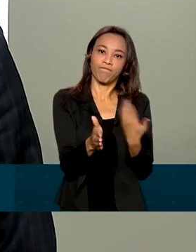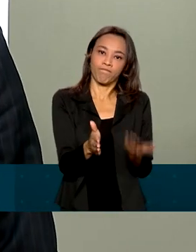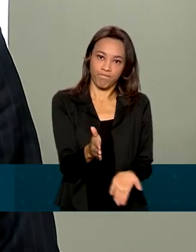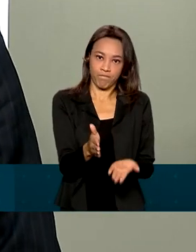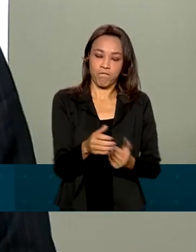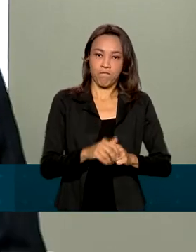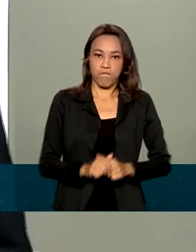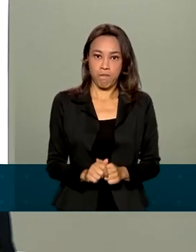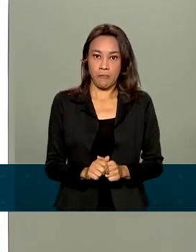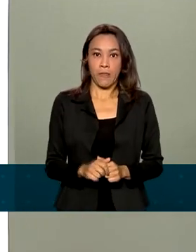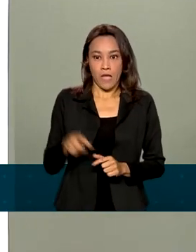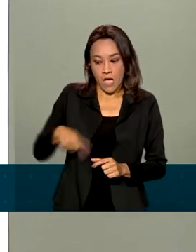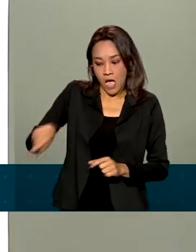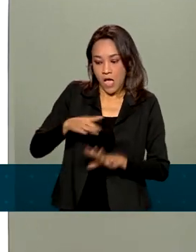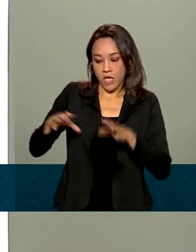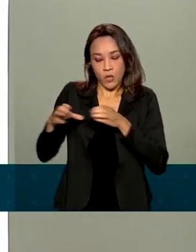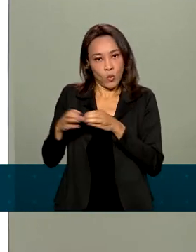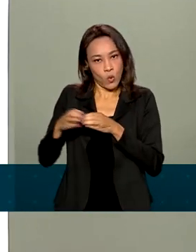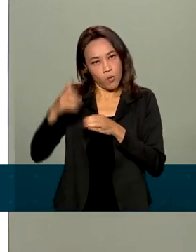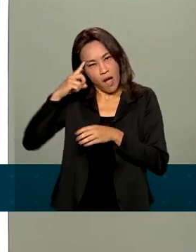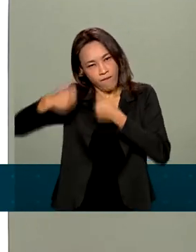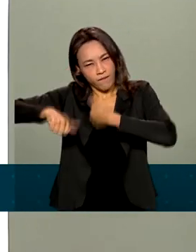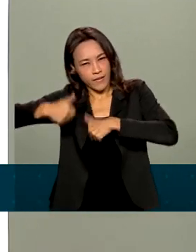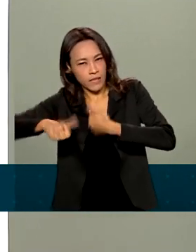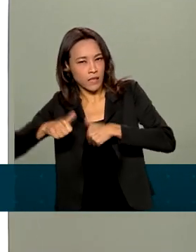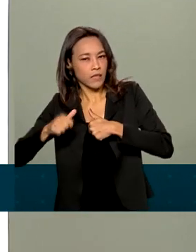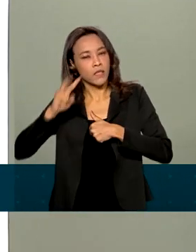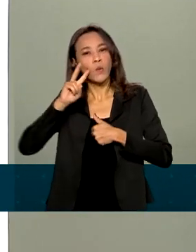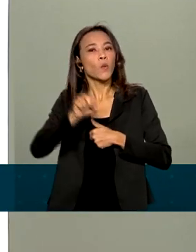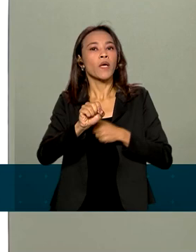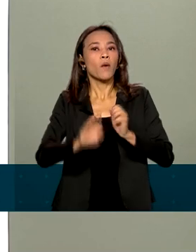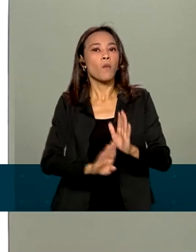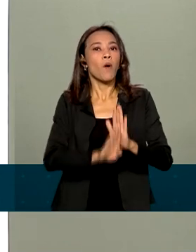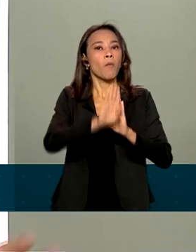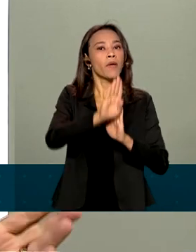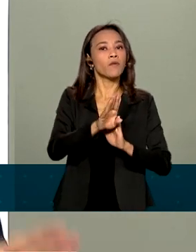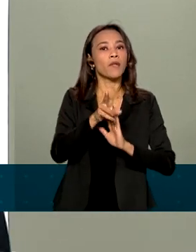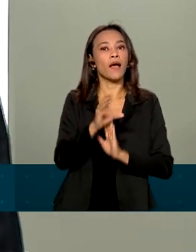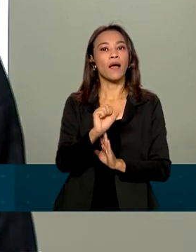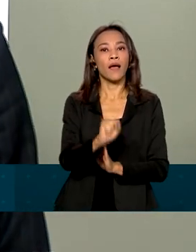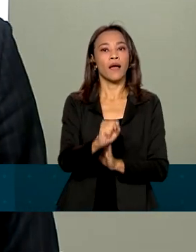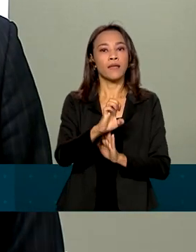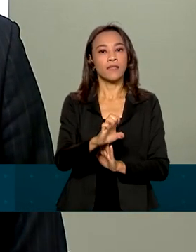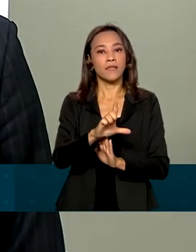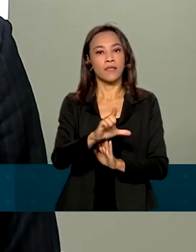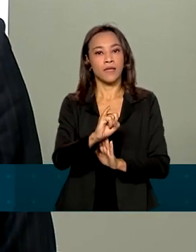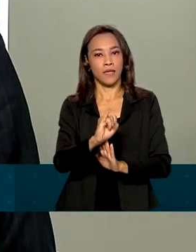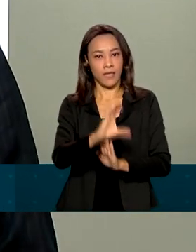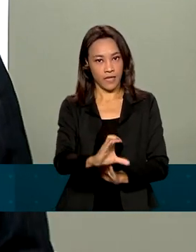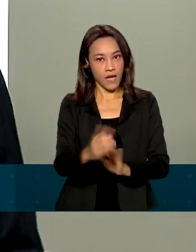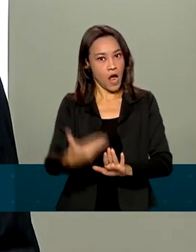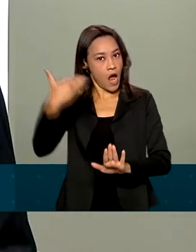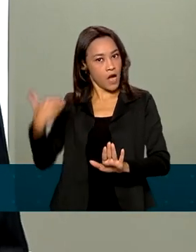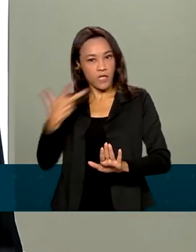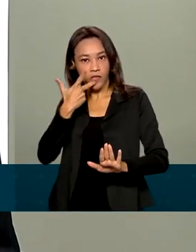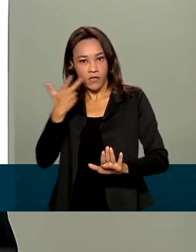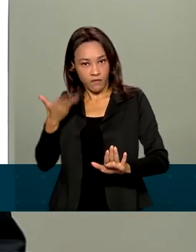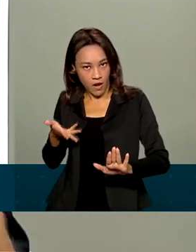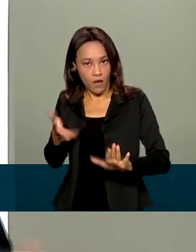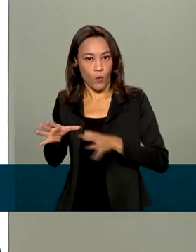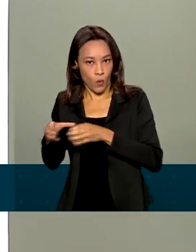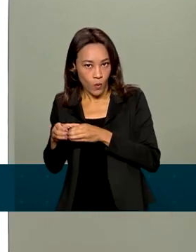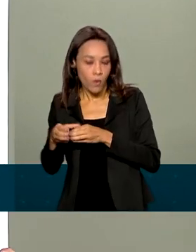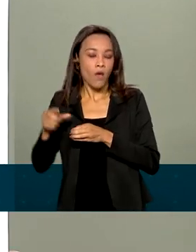os analistas também estão prevendo um crescimento da taxa SELIC que eles mesmo haviam chamado essa taxa SELIC